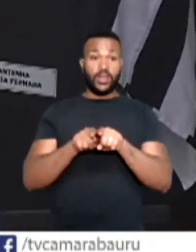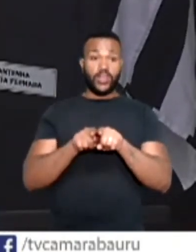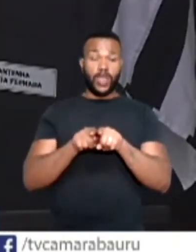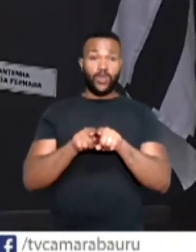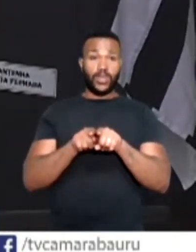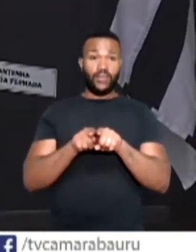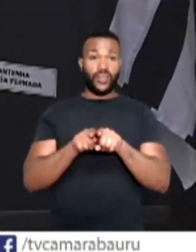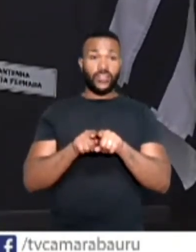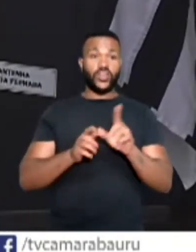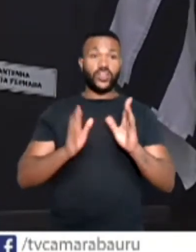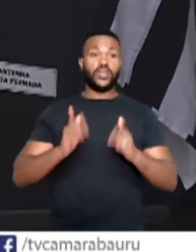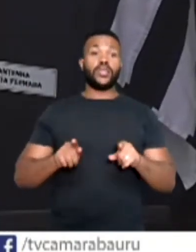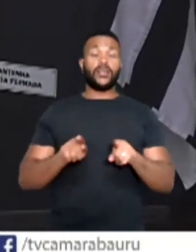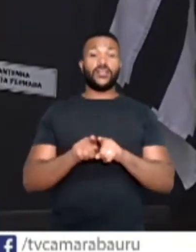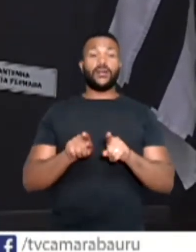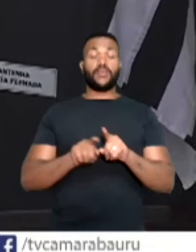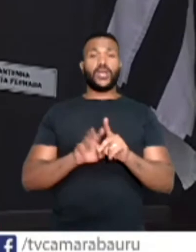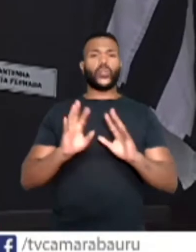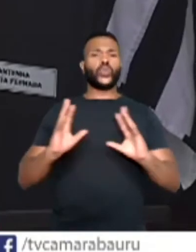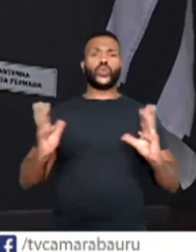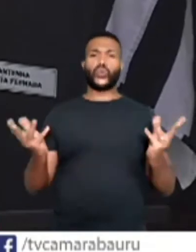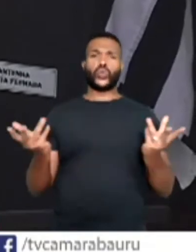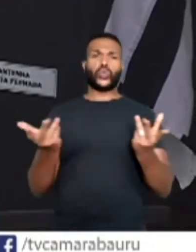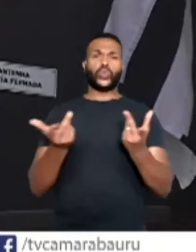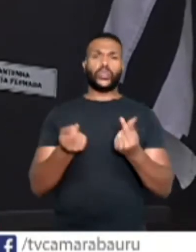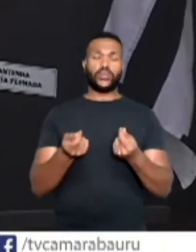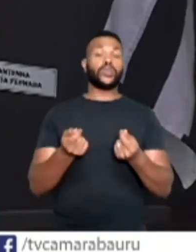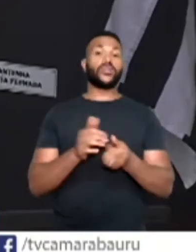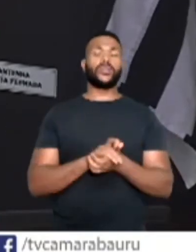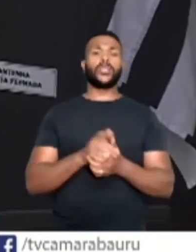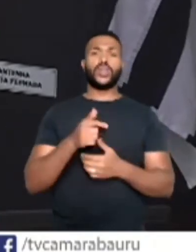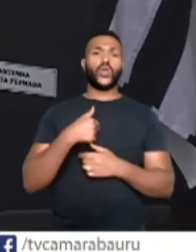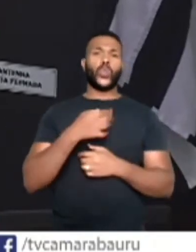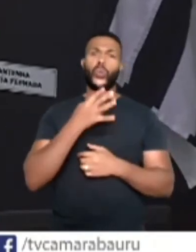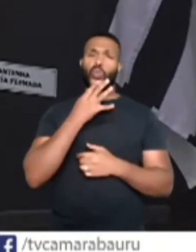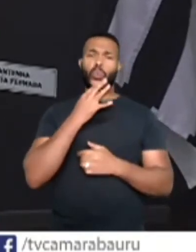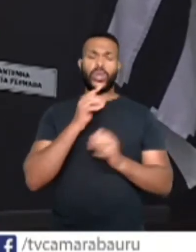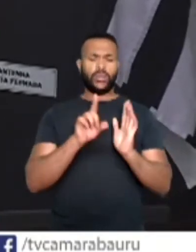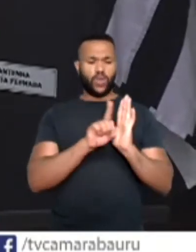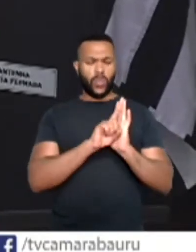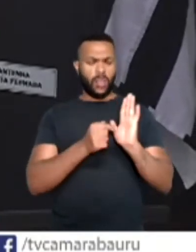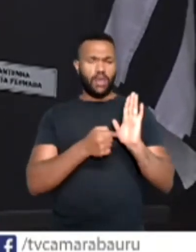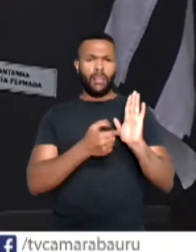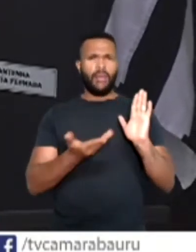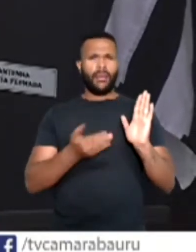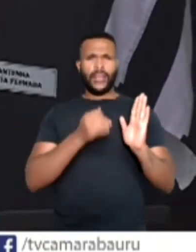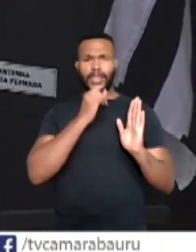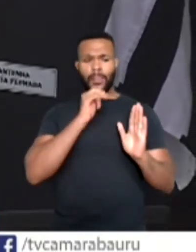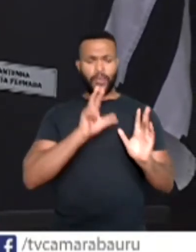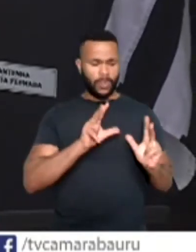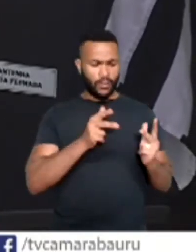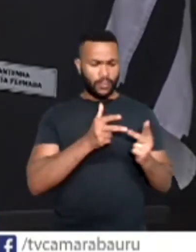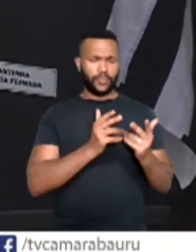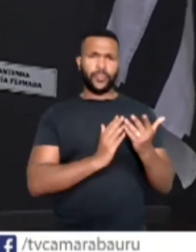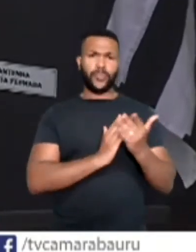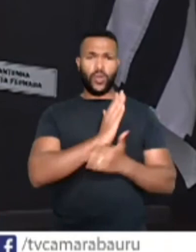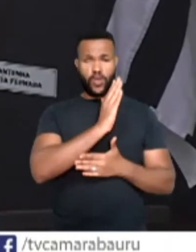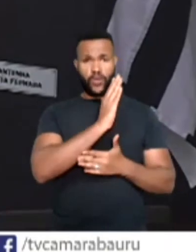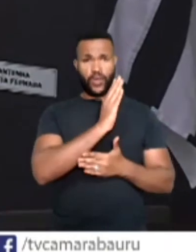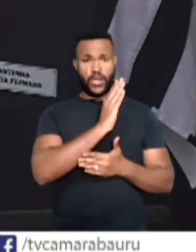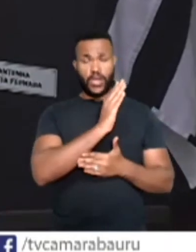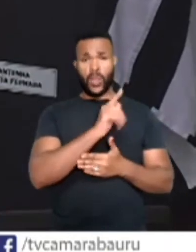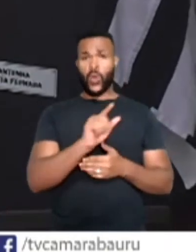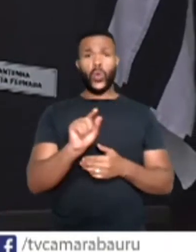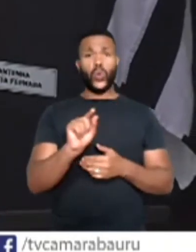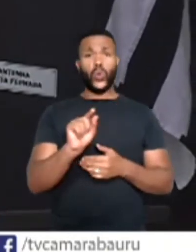é igualitária para todos. Eu desconheço lei que é aprovada aqui nessa casa para